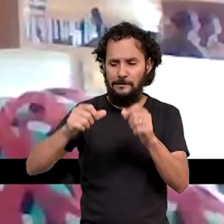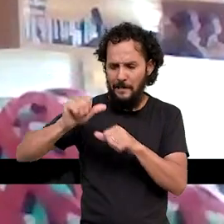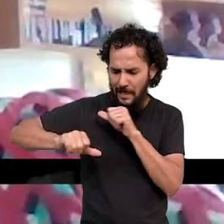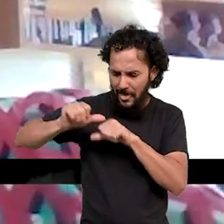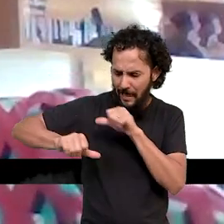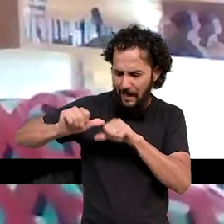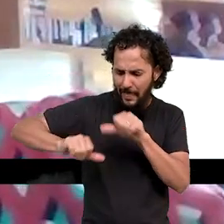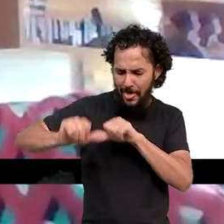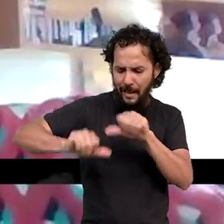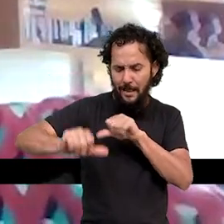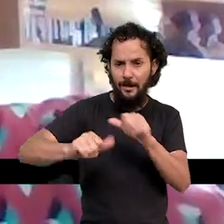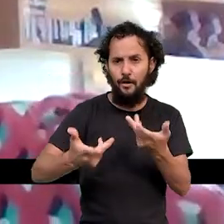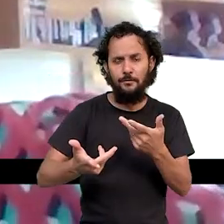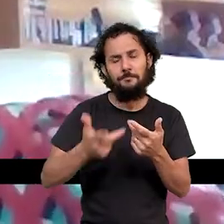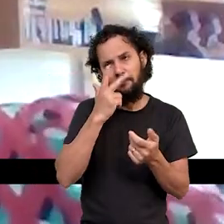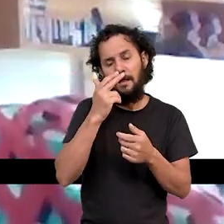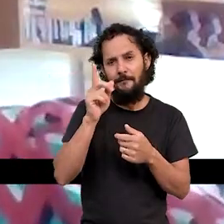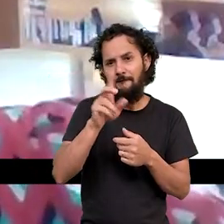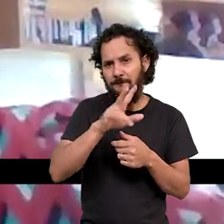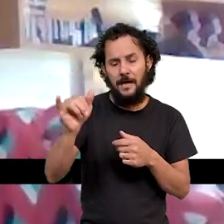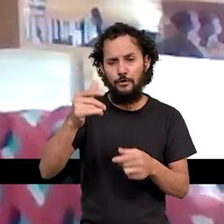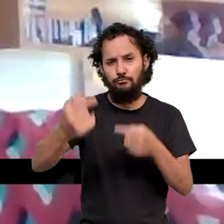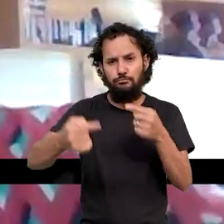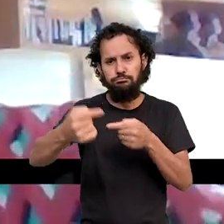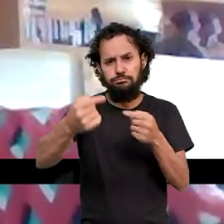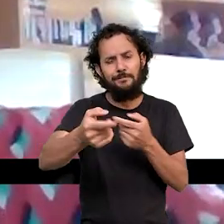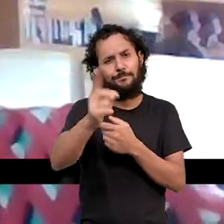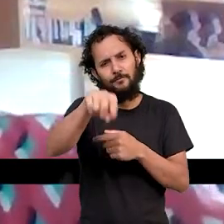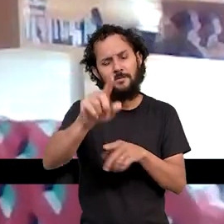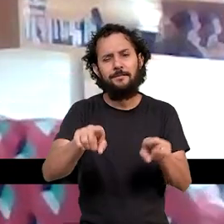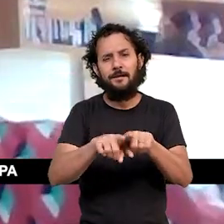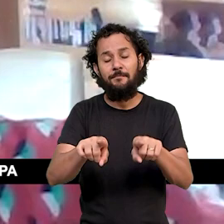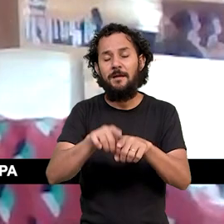sofreu inúmeras mudanças, que provavelmente a gente vai discutir com